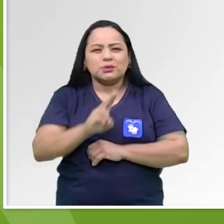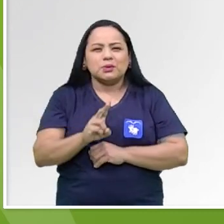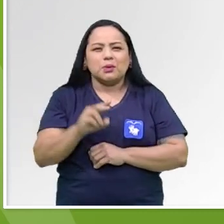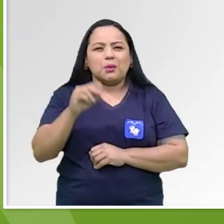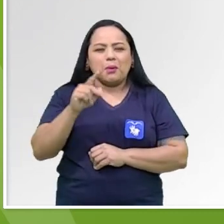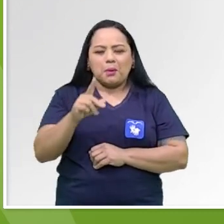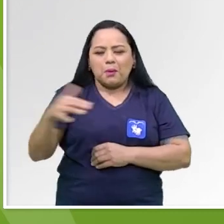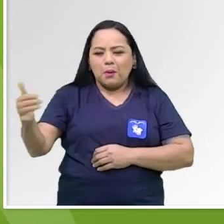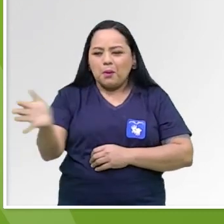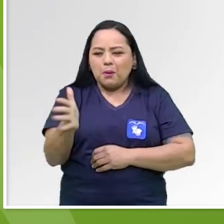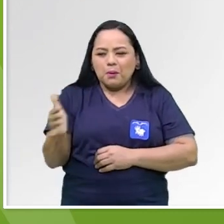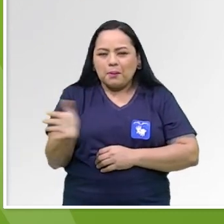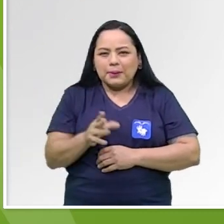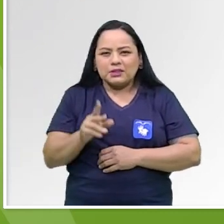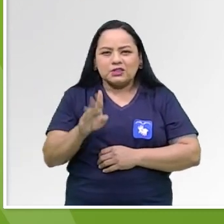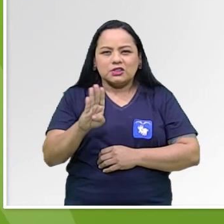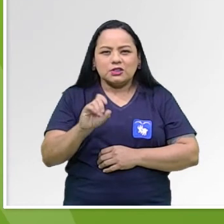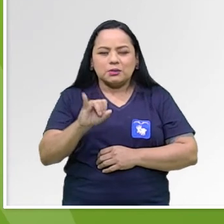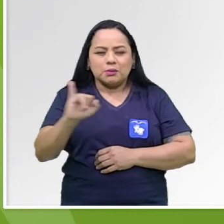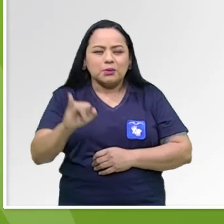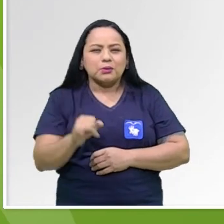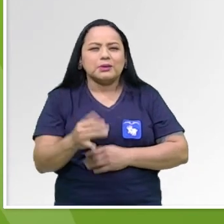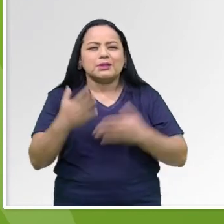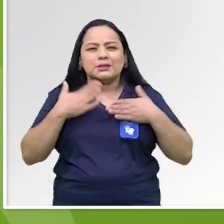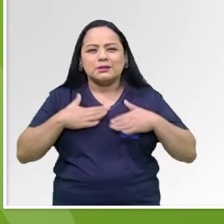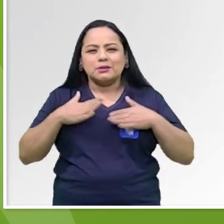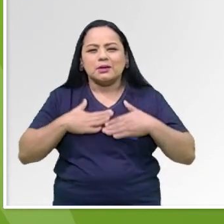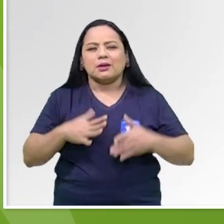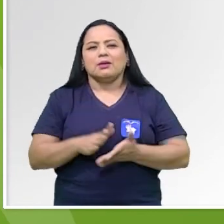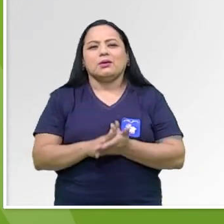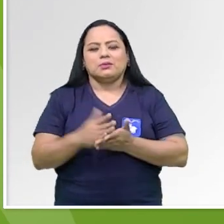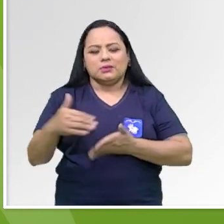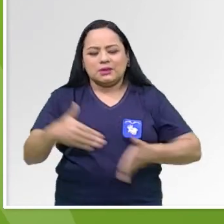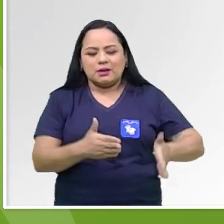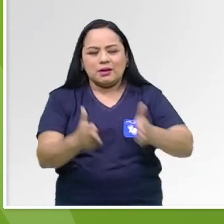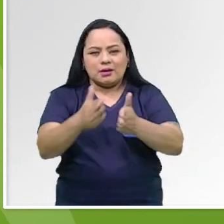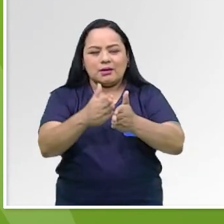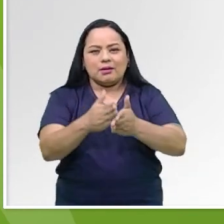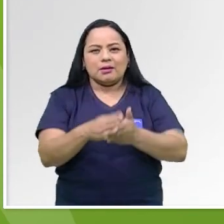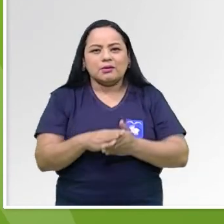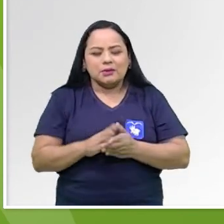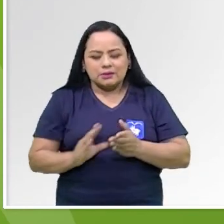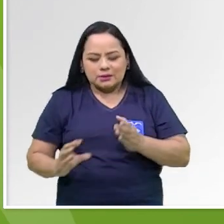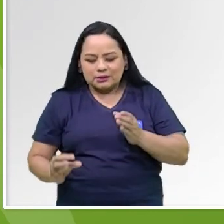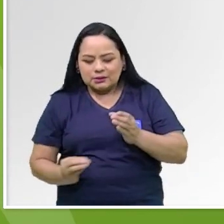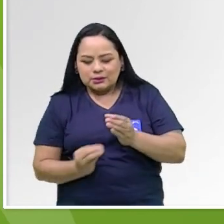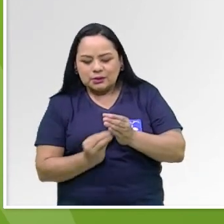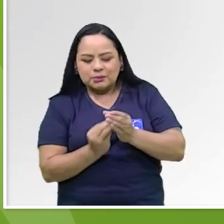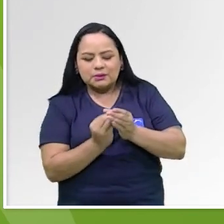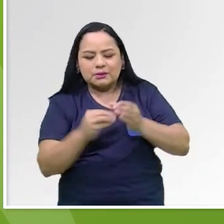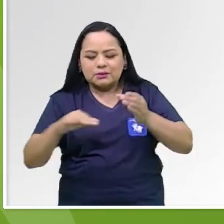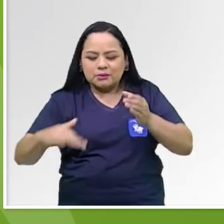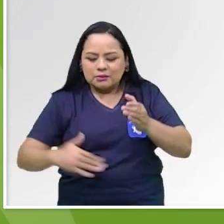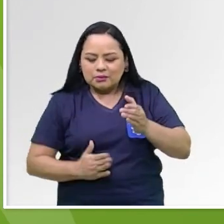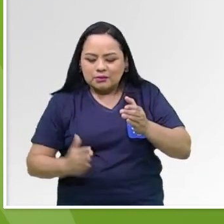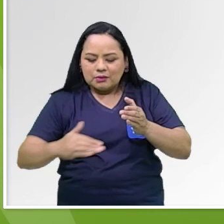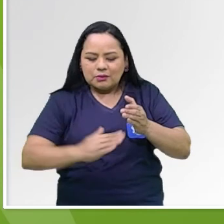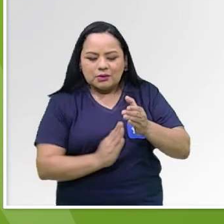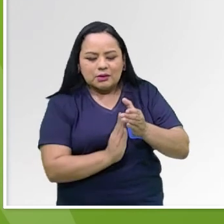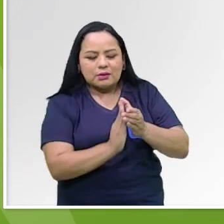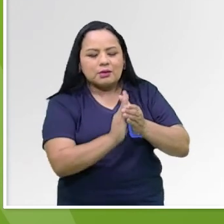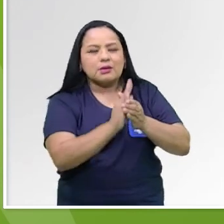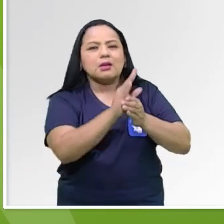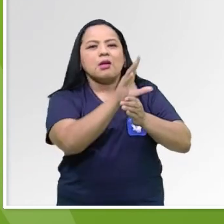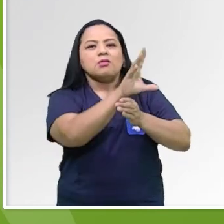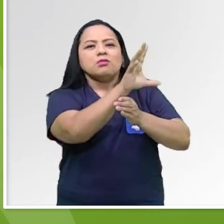mansos, eles chegam ali até a superfície da água para poderem respirar, né? Já que também são mamíferos